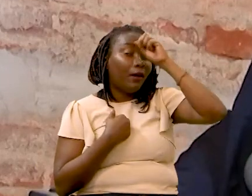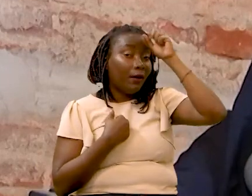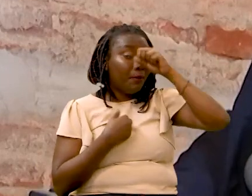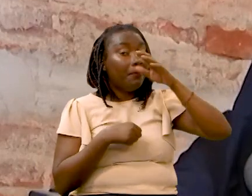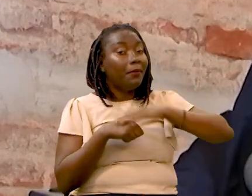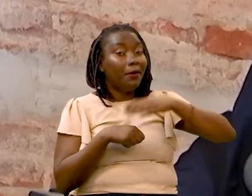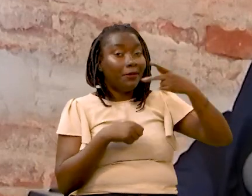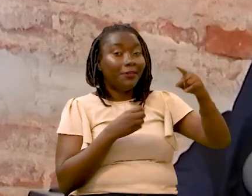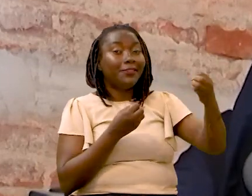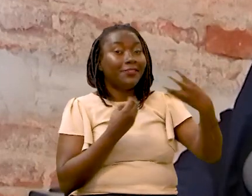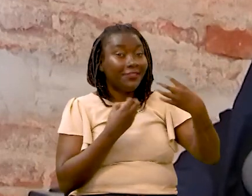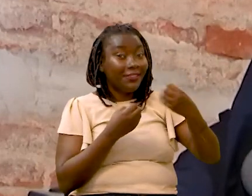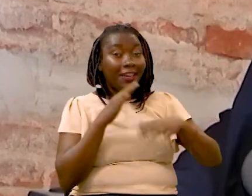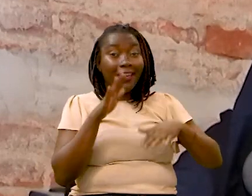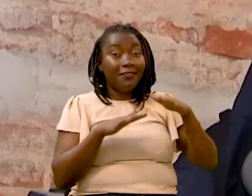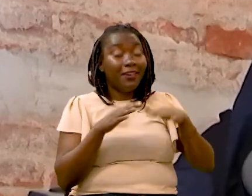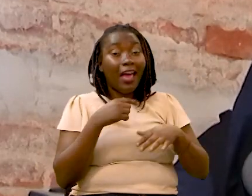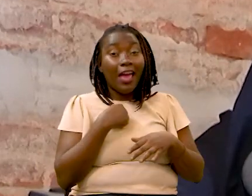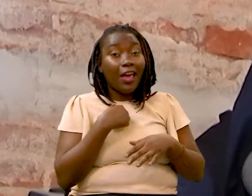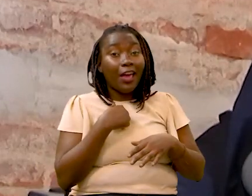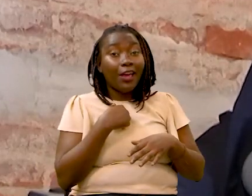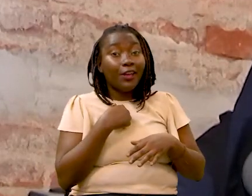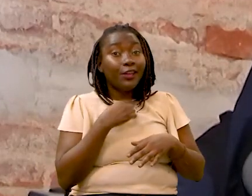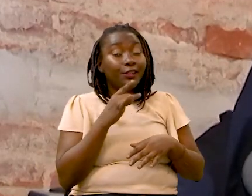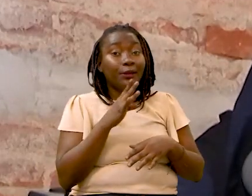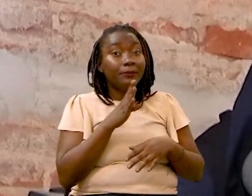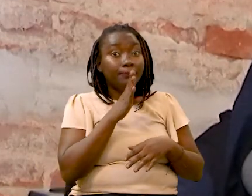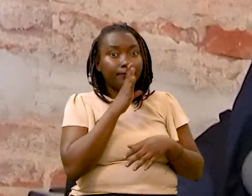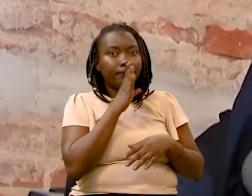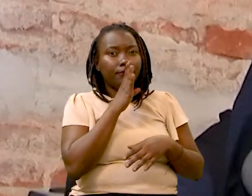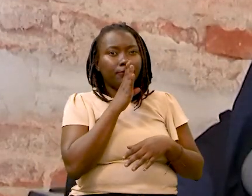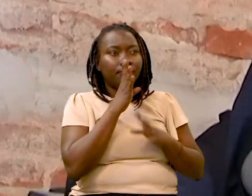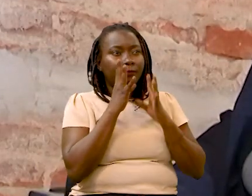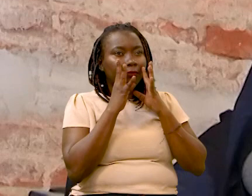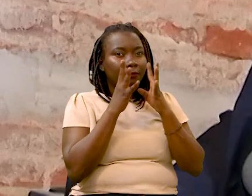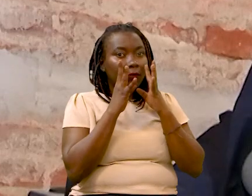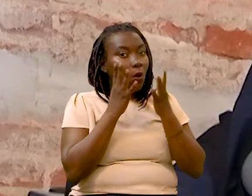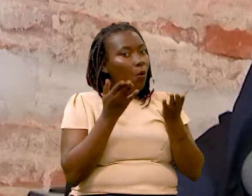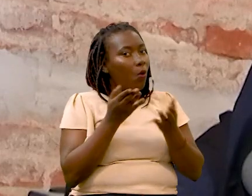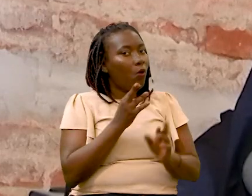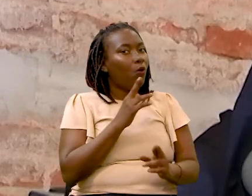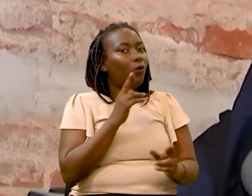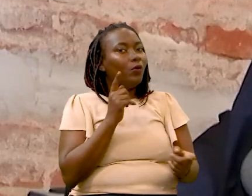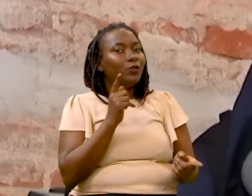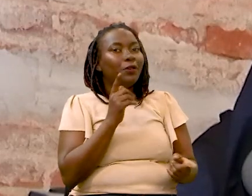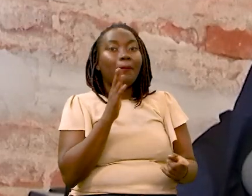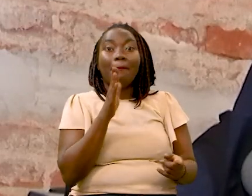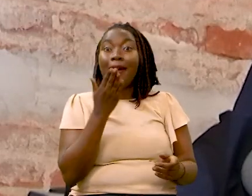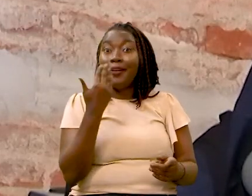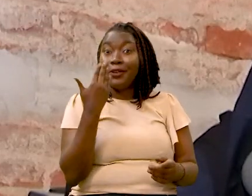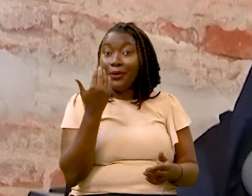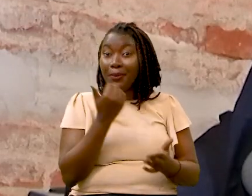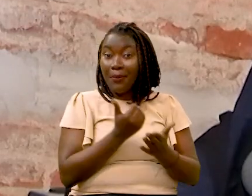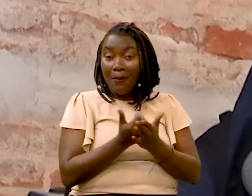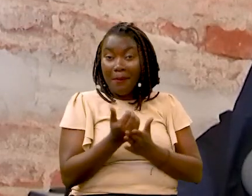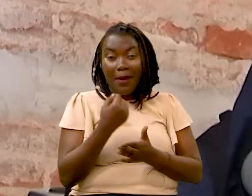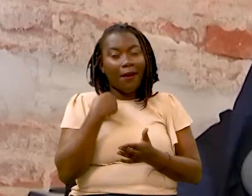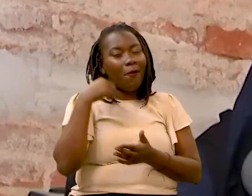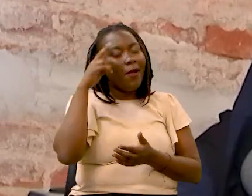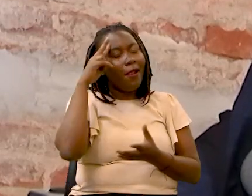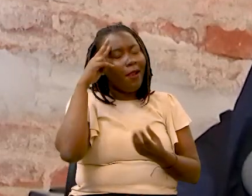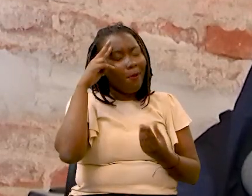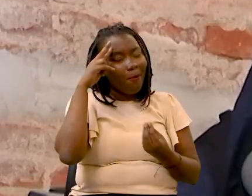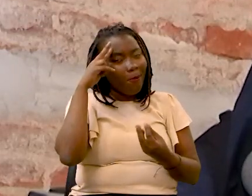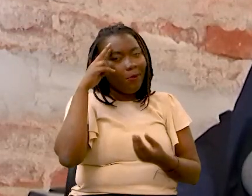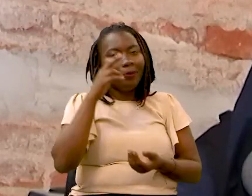eu aprendia com o cliente. Muitas vezes eu tinha que ficar poucas palavras, mais quieta. Hoje em dia não, entendeu? Mas no